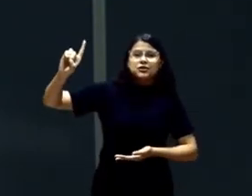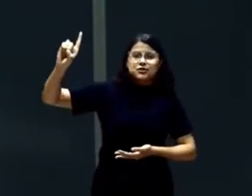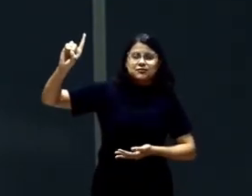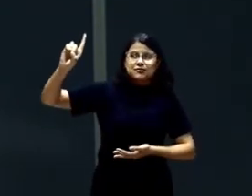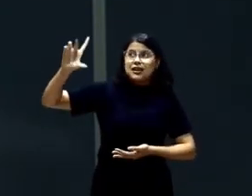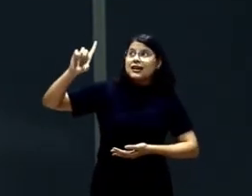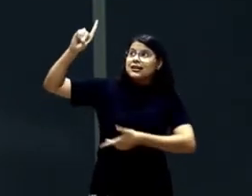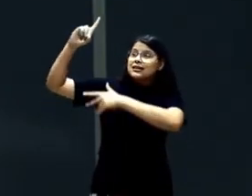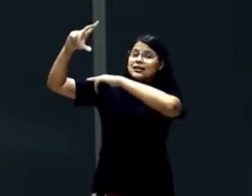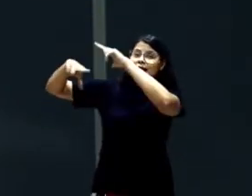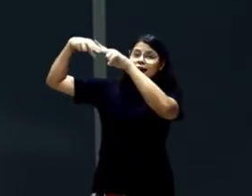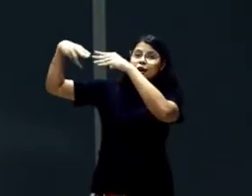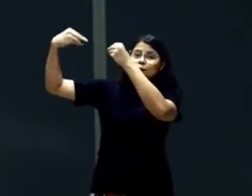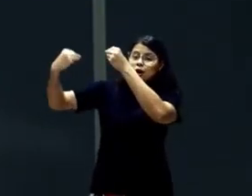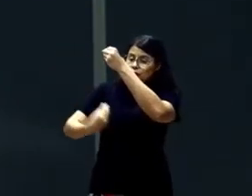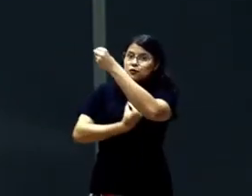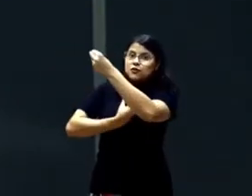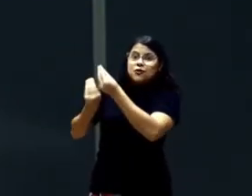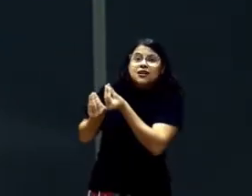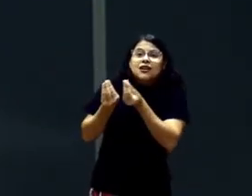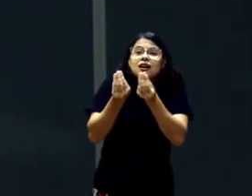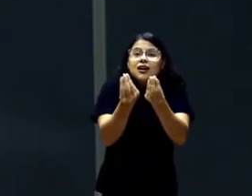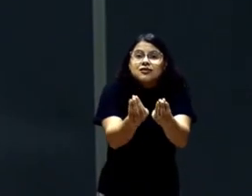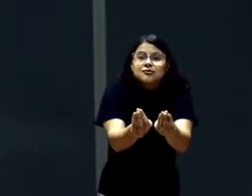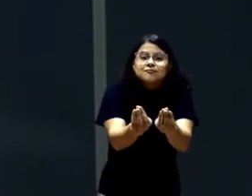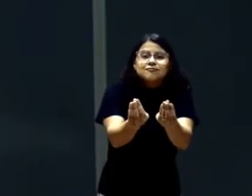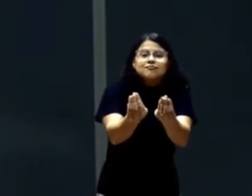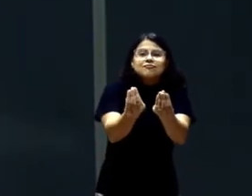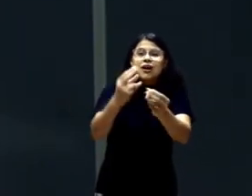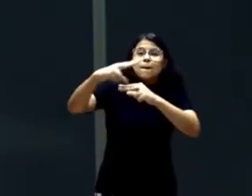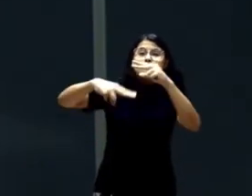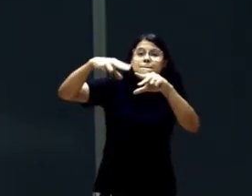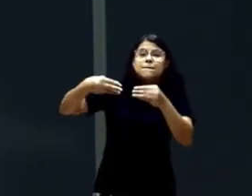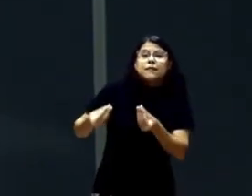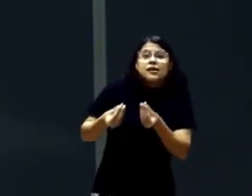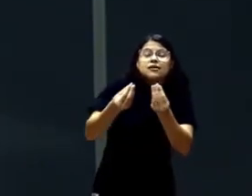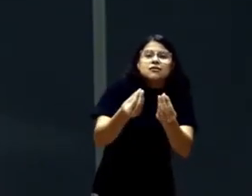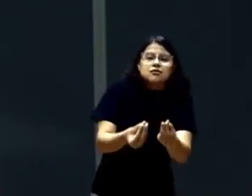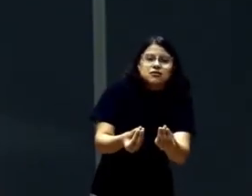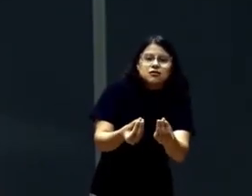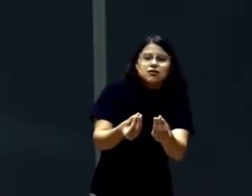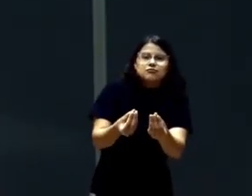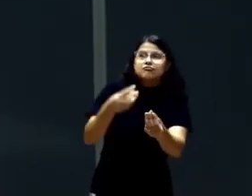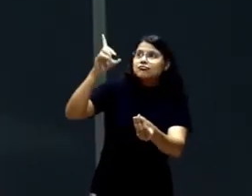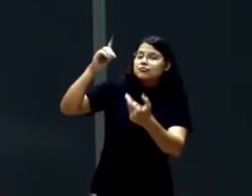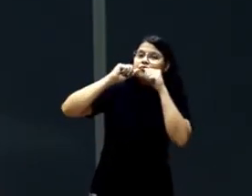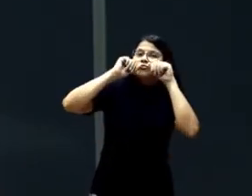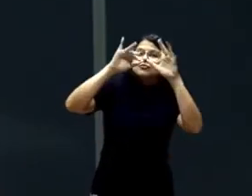de Deus para você. É uma dádiva. É um favor de Deus para a tua